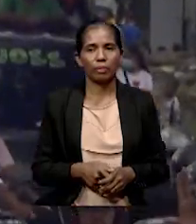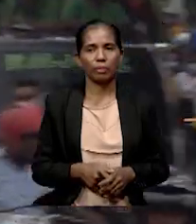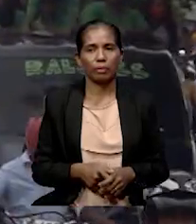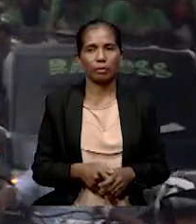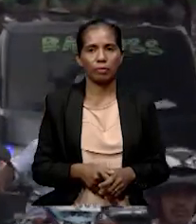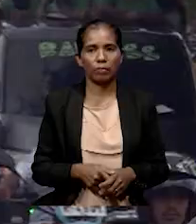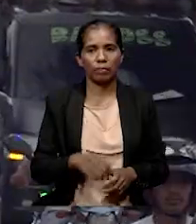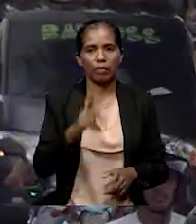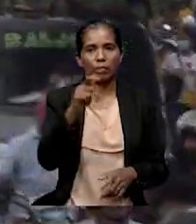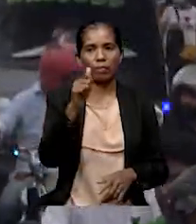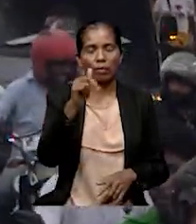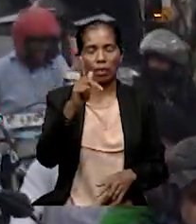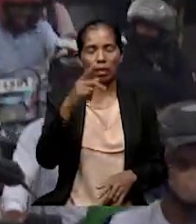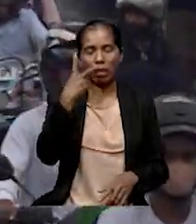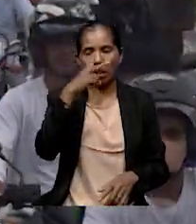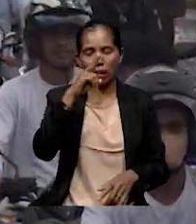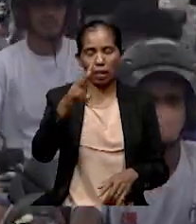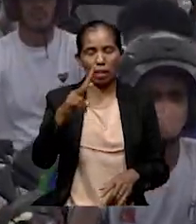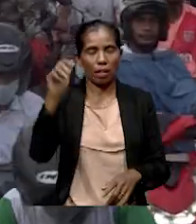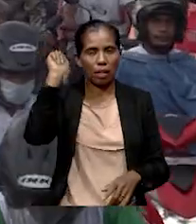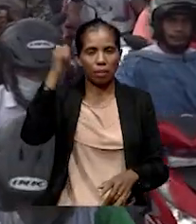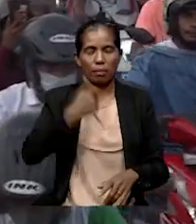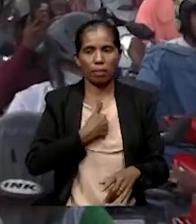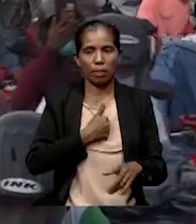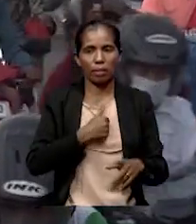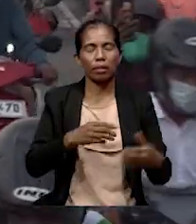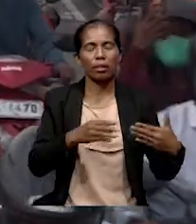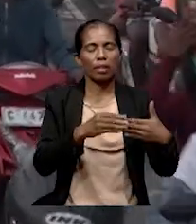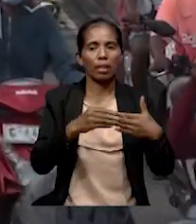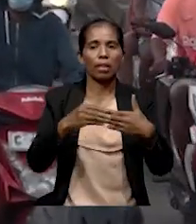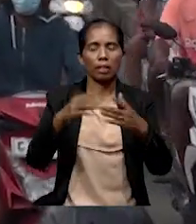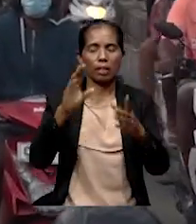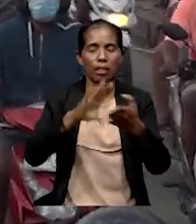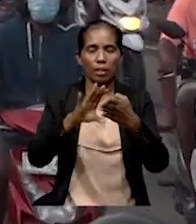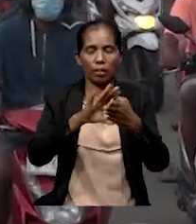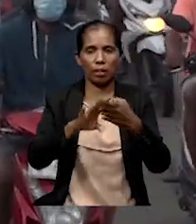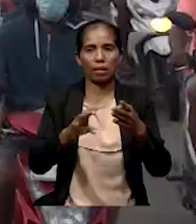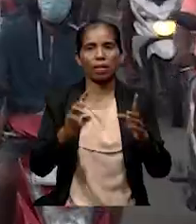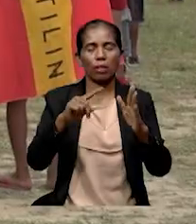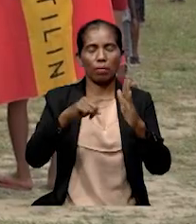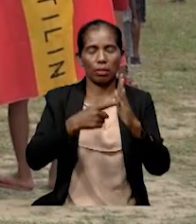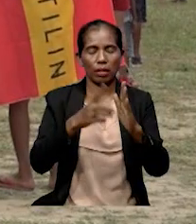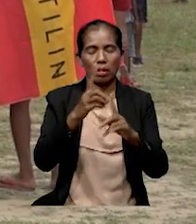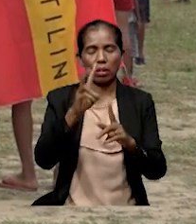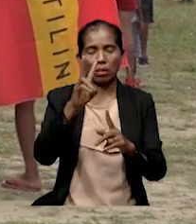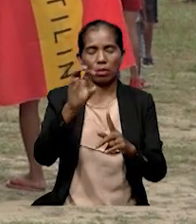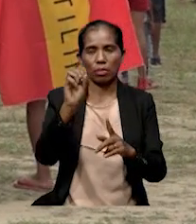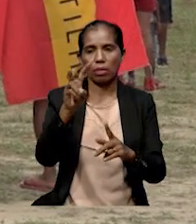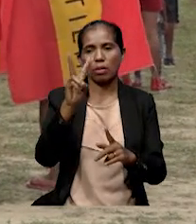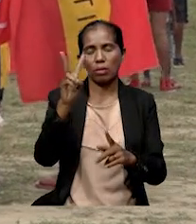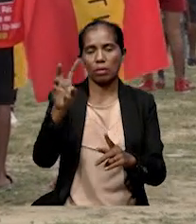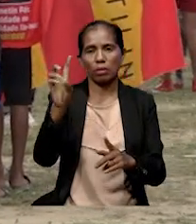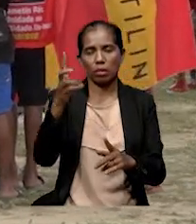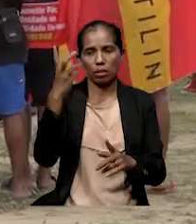Durante CAC, nem monitorização da campanha eleitoral e eleição presidencial tina né, nebe macahu husi lorong rua to lorong sanusing nen fulang marsu